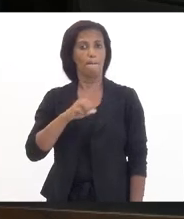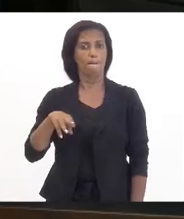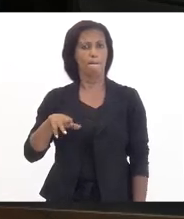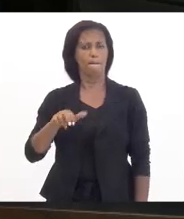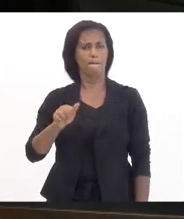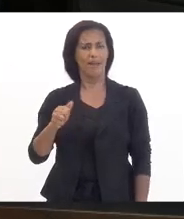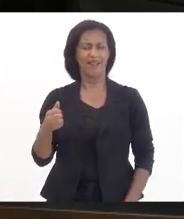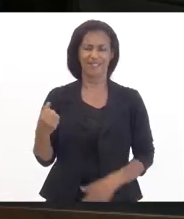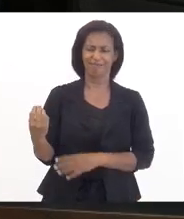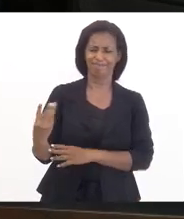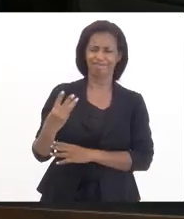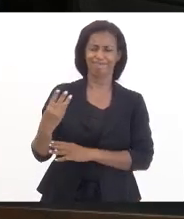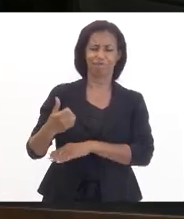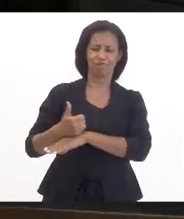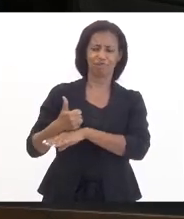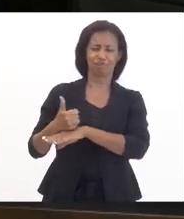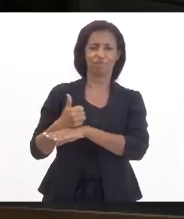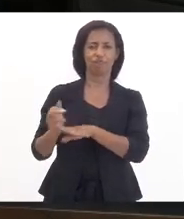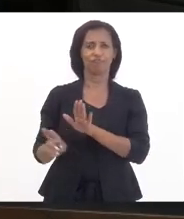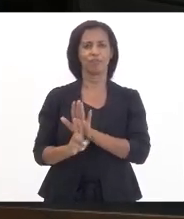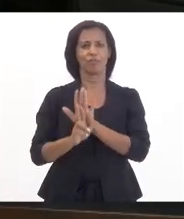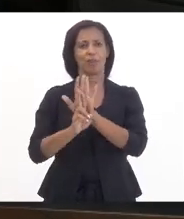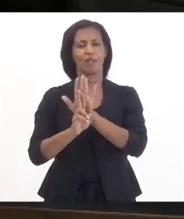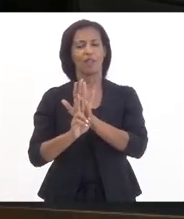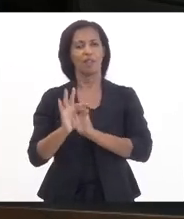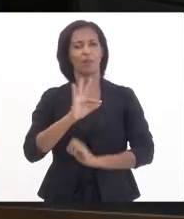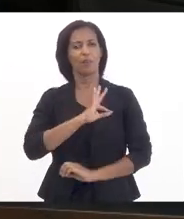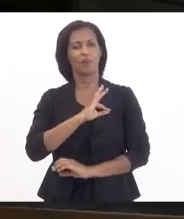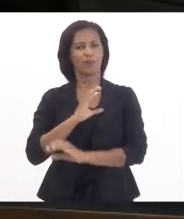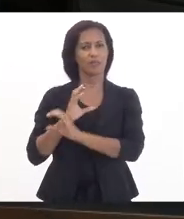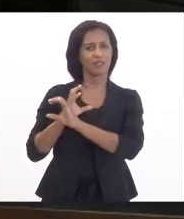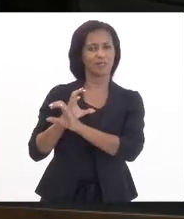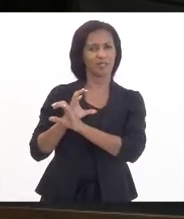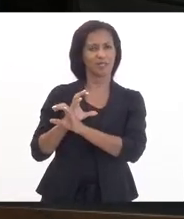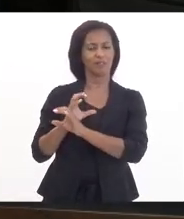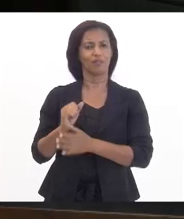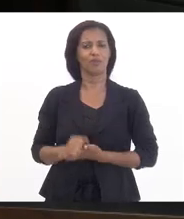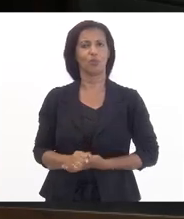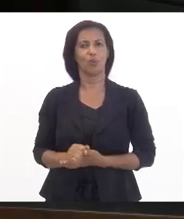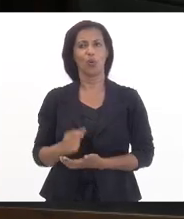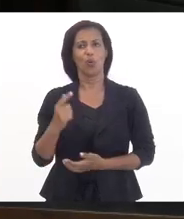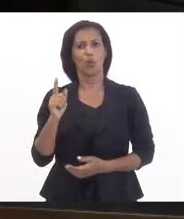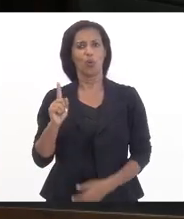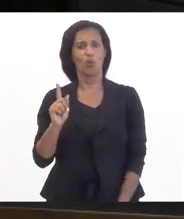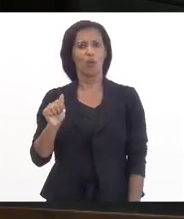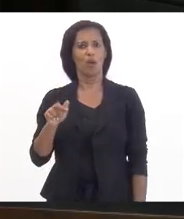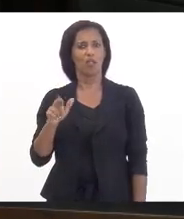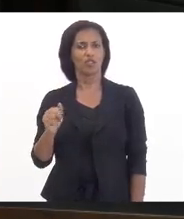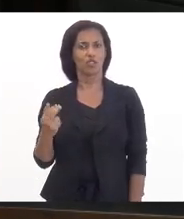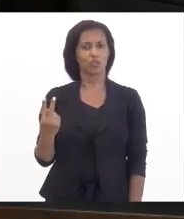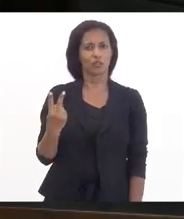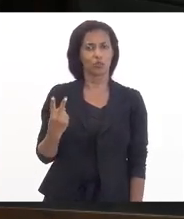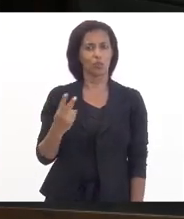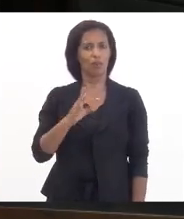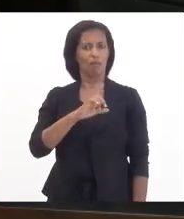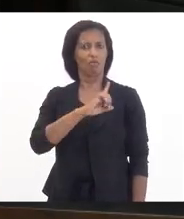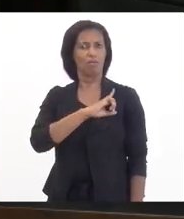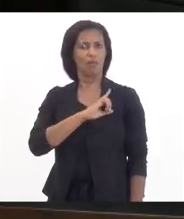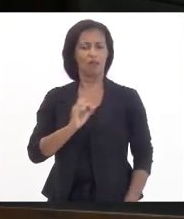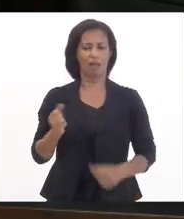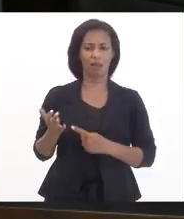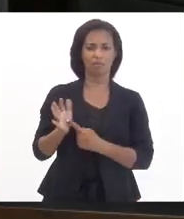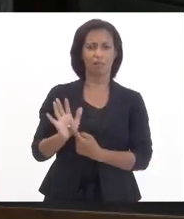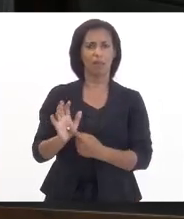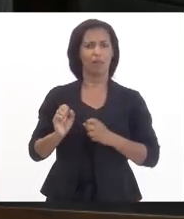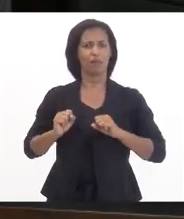três dignos representantes da Polícia Civil, um agente, dois delegados, mostrando a força da Polícia